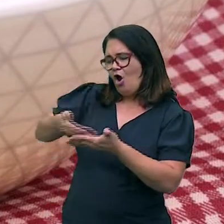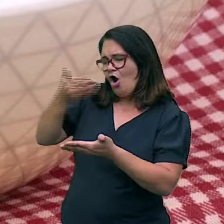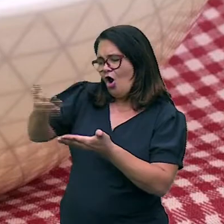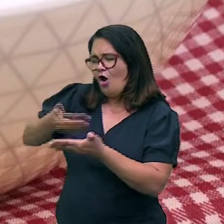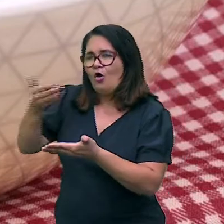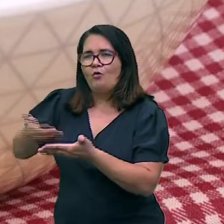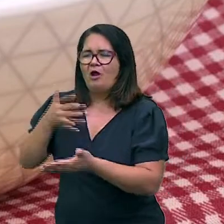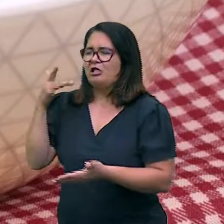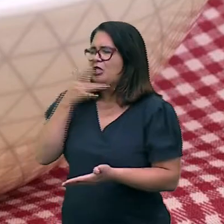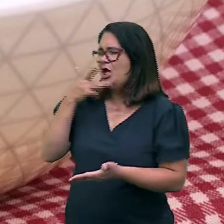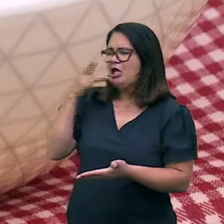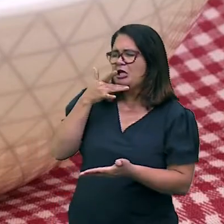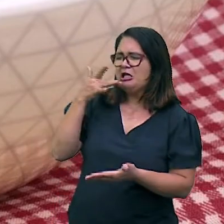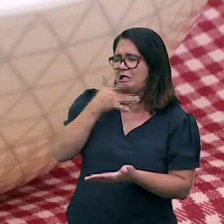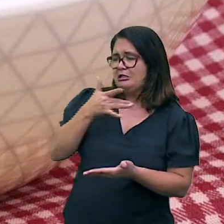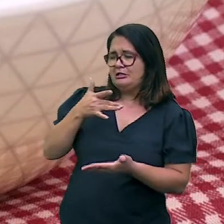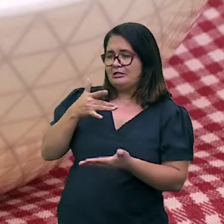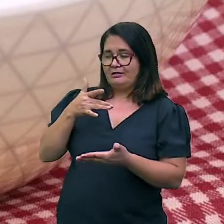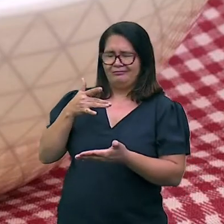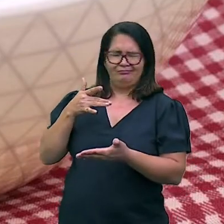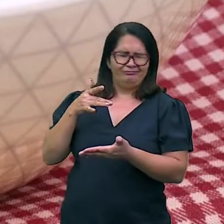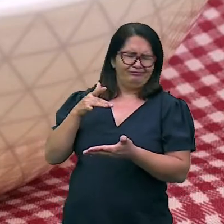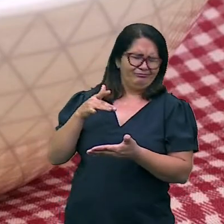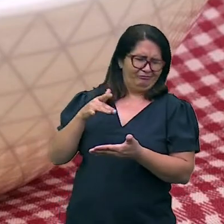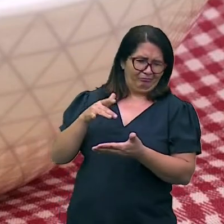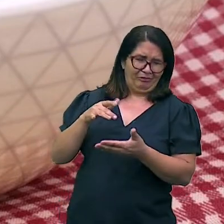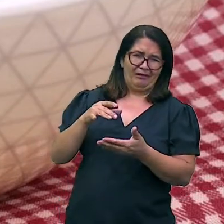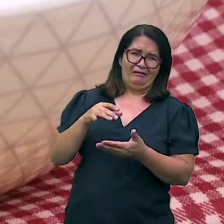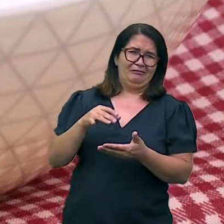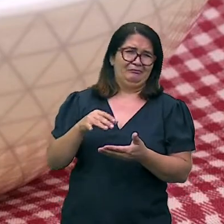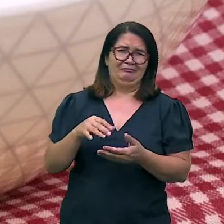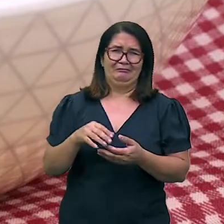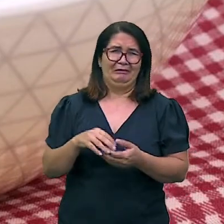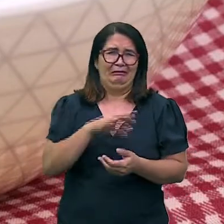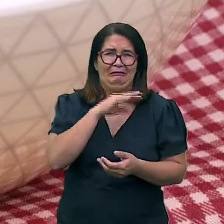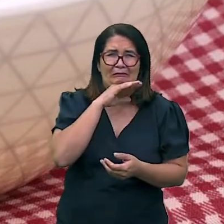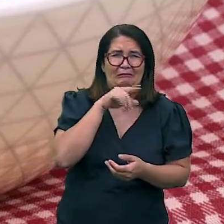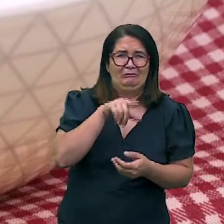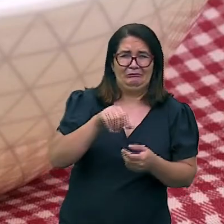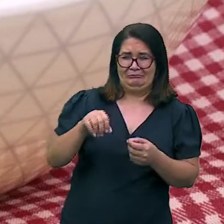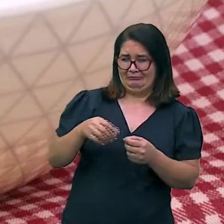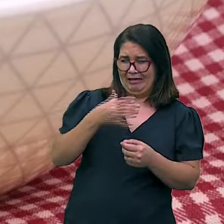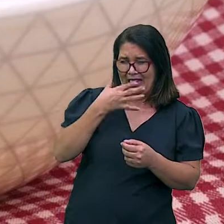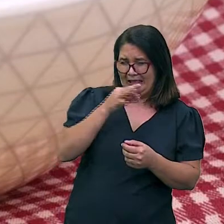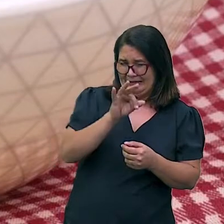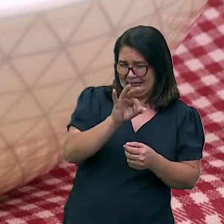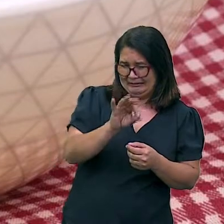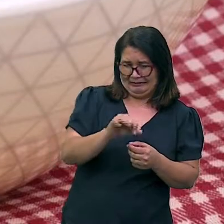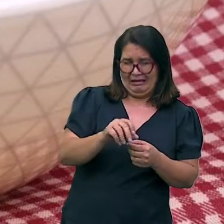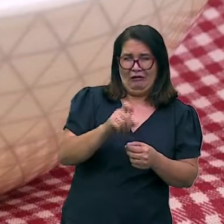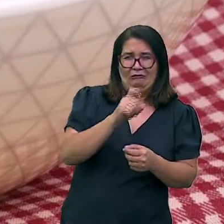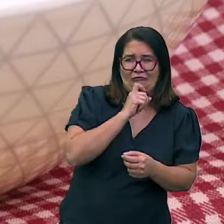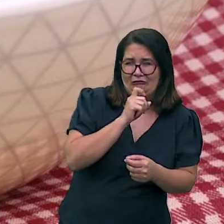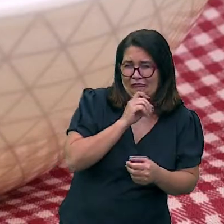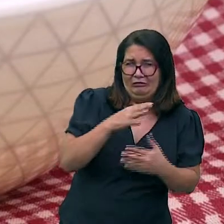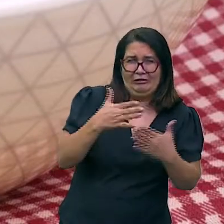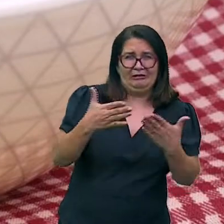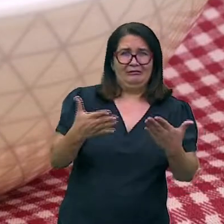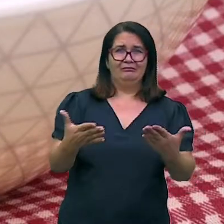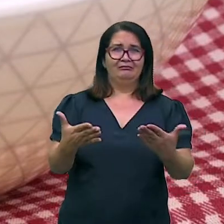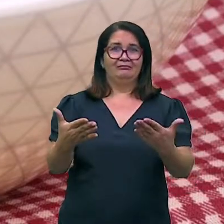sem tempero. Observe que ninguém acha uma sopa fria e sem tempero